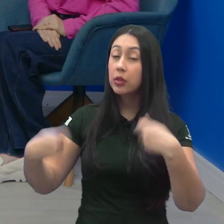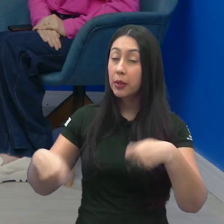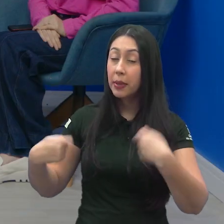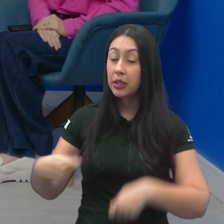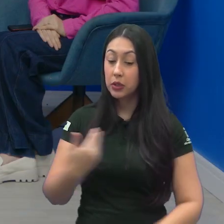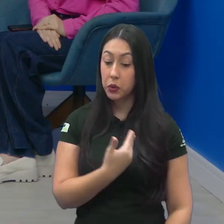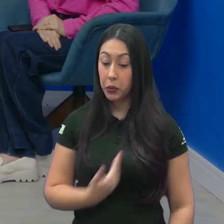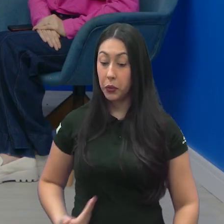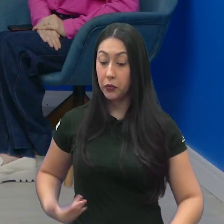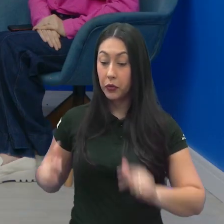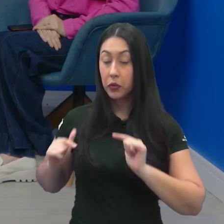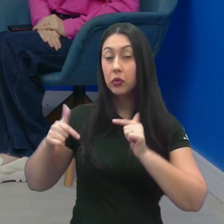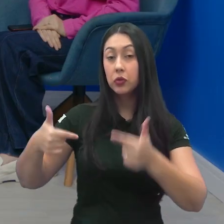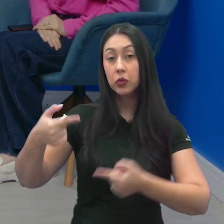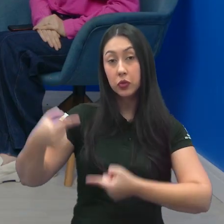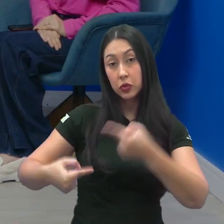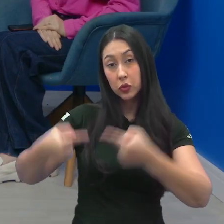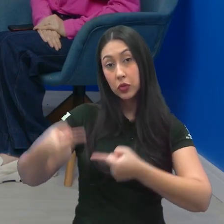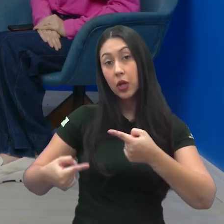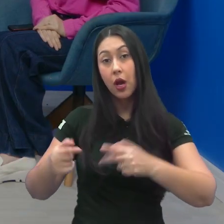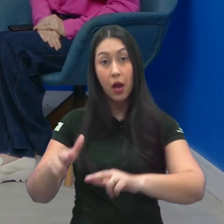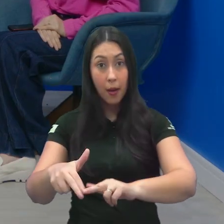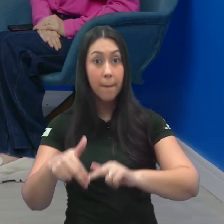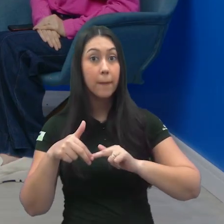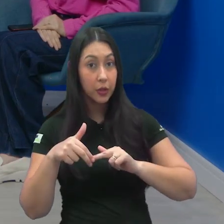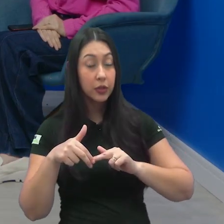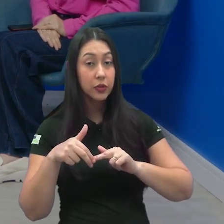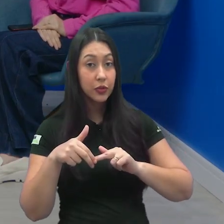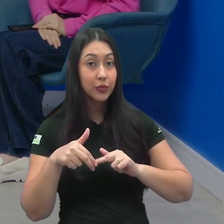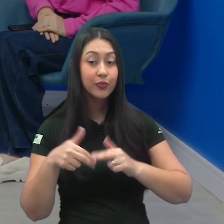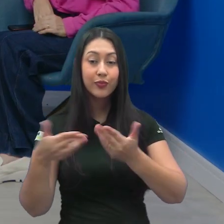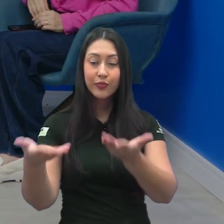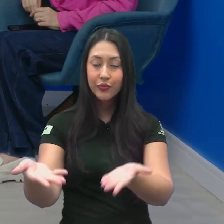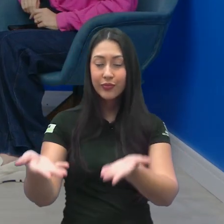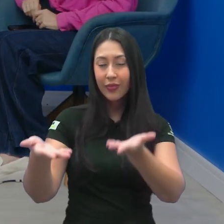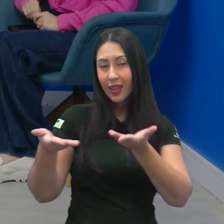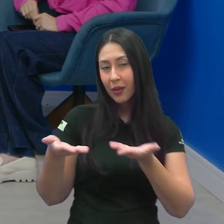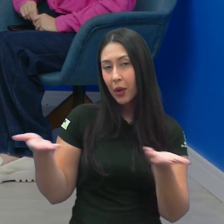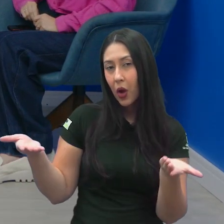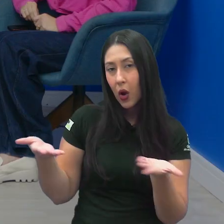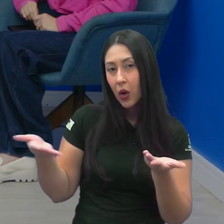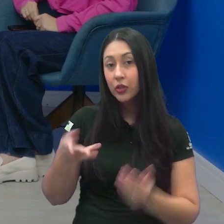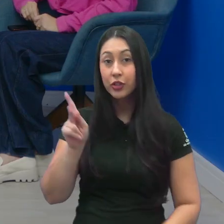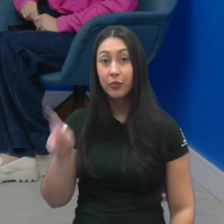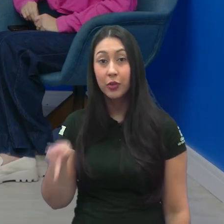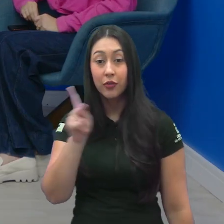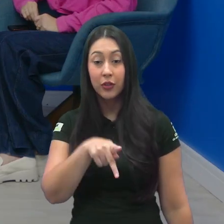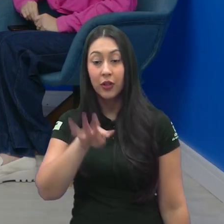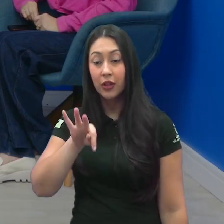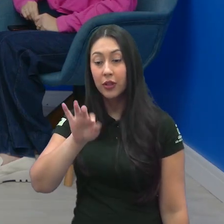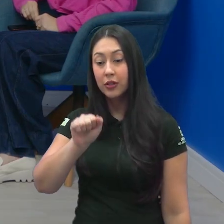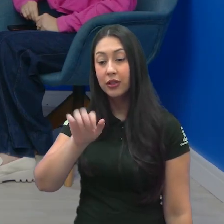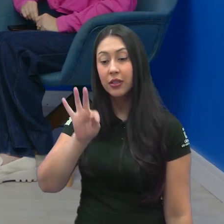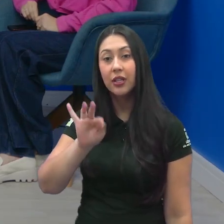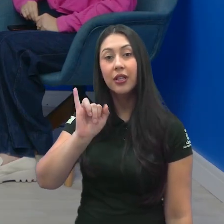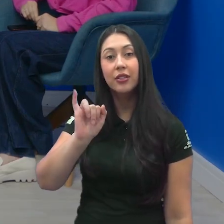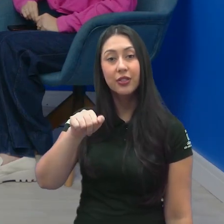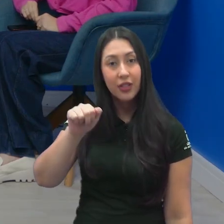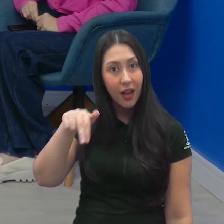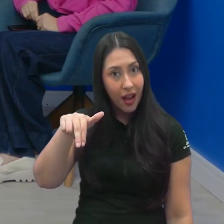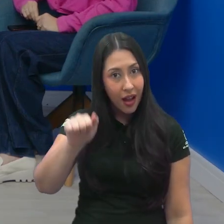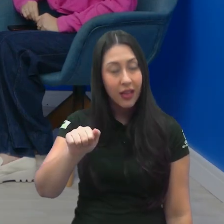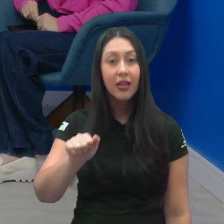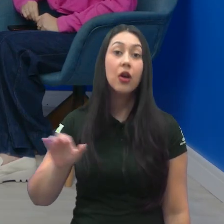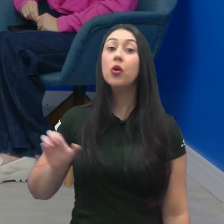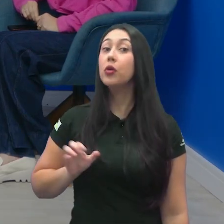de política pública, né, que merece discussão. Por isso, para falar sobre isso, nós recebemos a professora